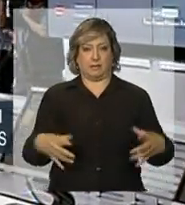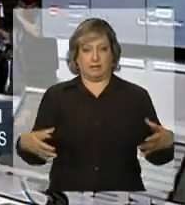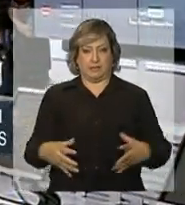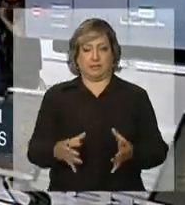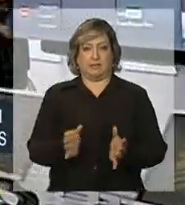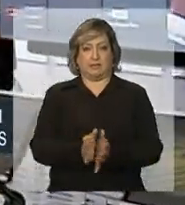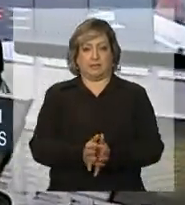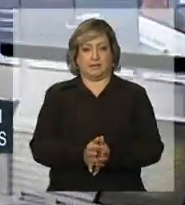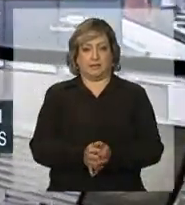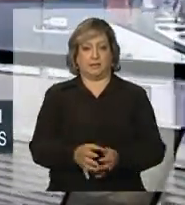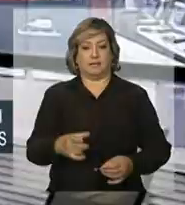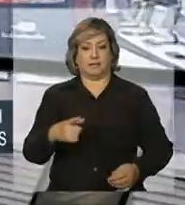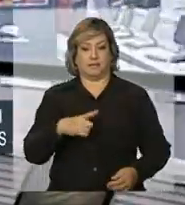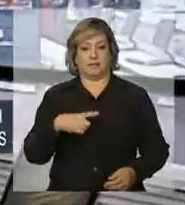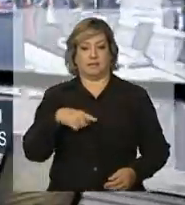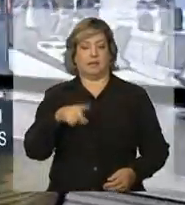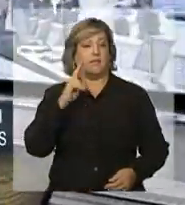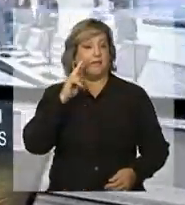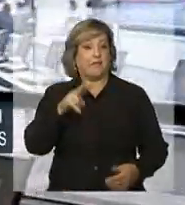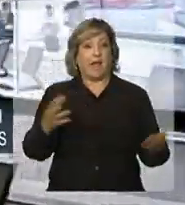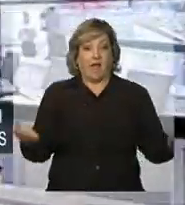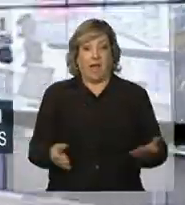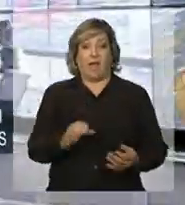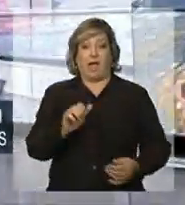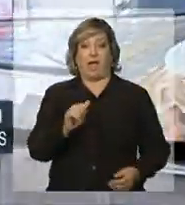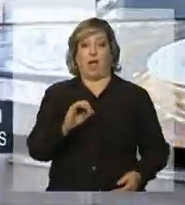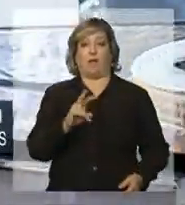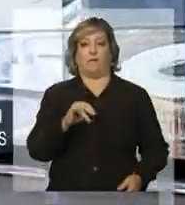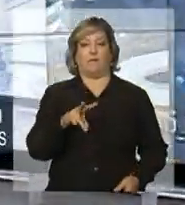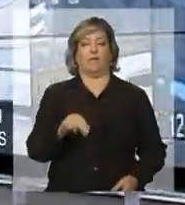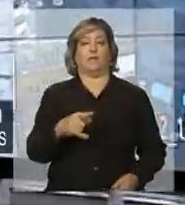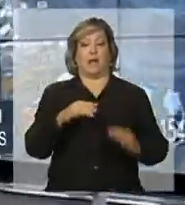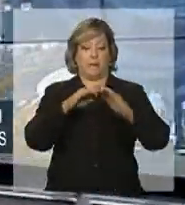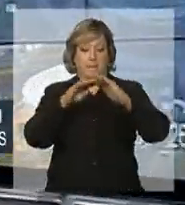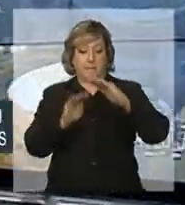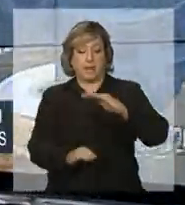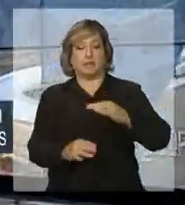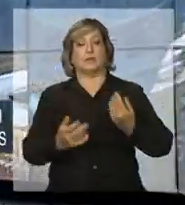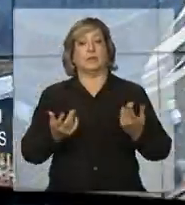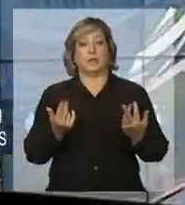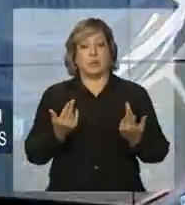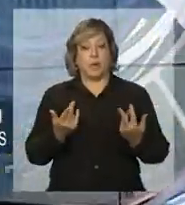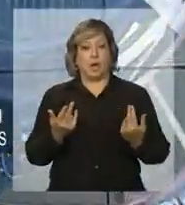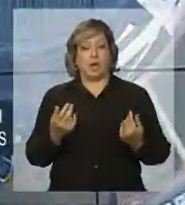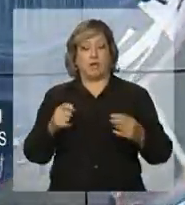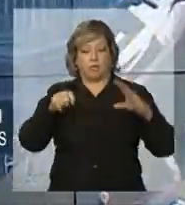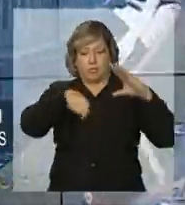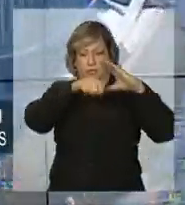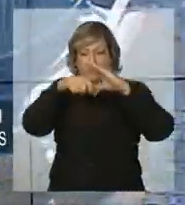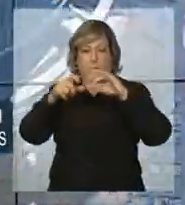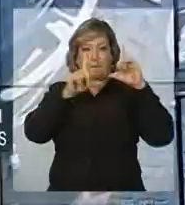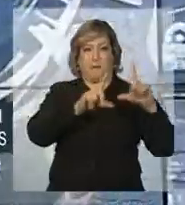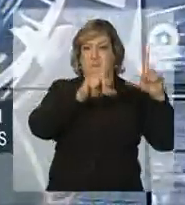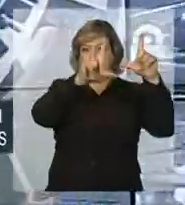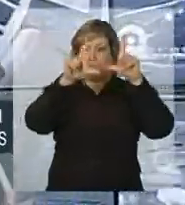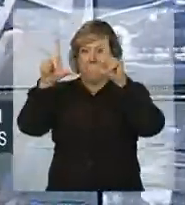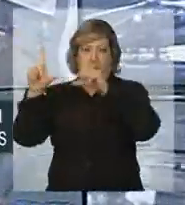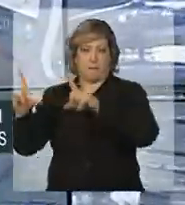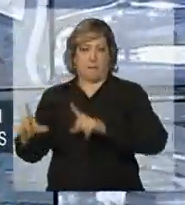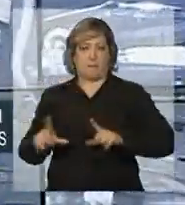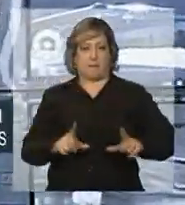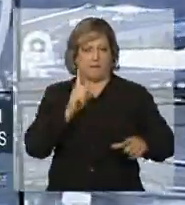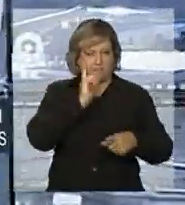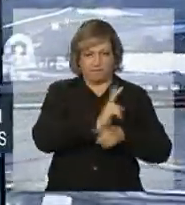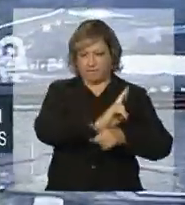estão trabalhando. É ali na ABIN. Estão acompanhando ao vivo. Embaixo, a mesma imagem, só que com aquela câmera térmica que havíamos mostrado para a